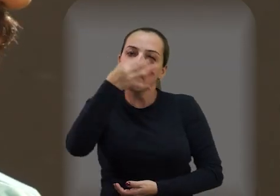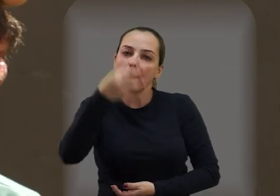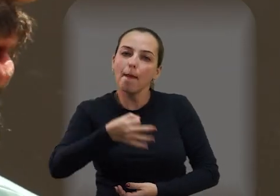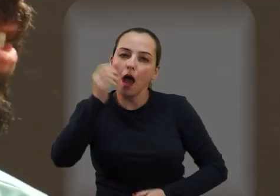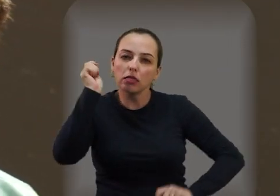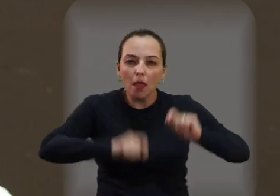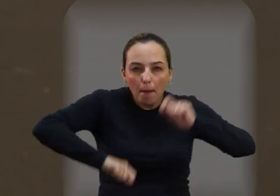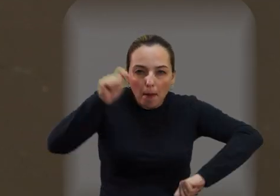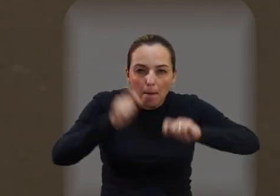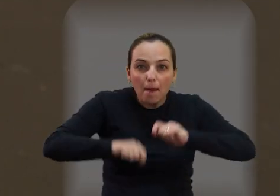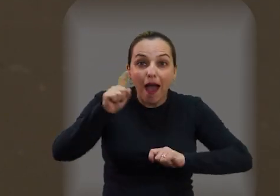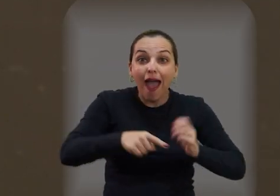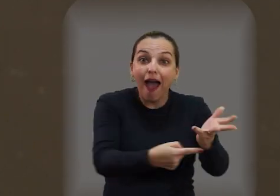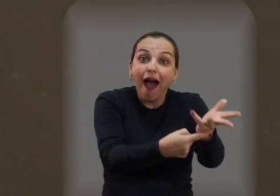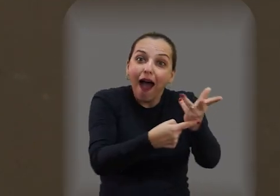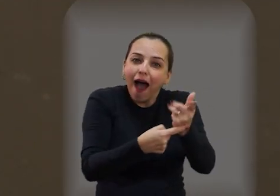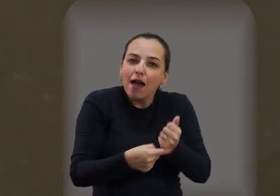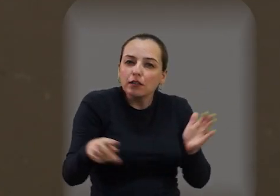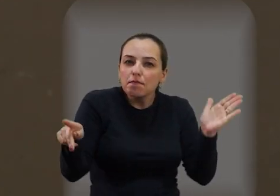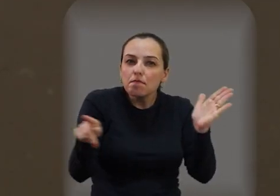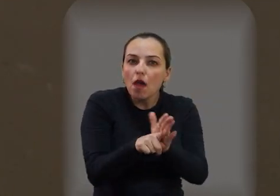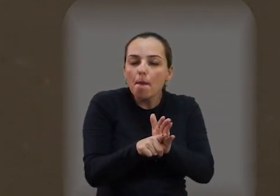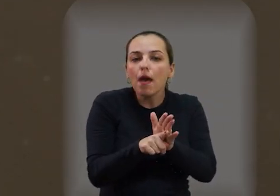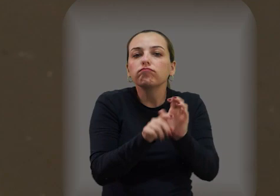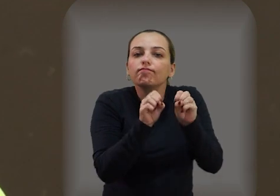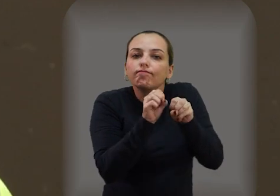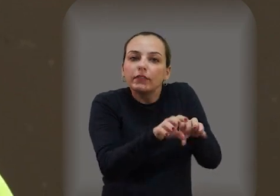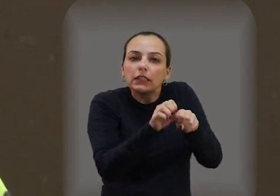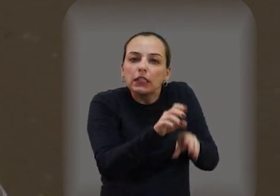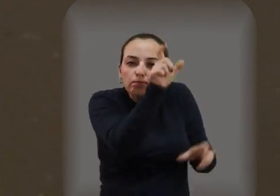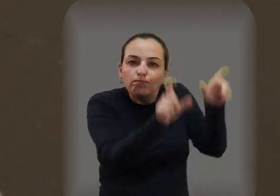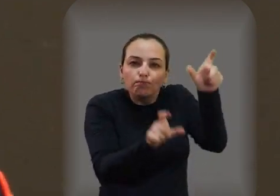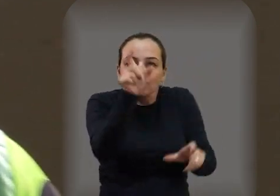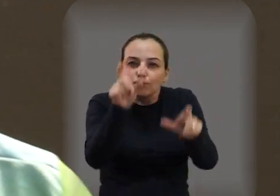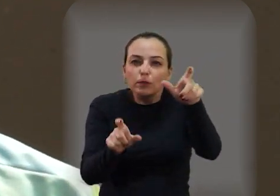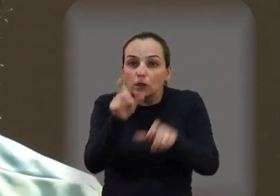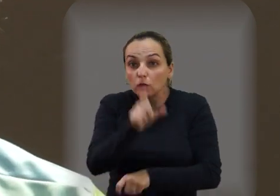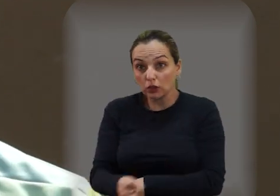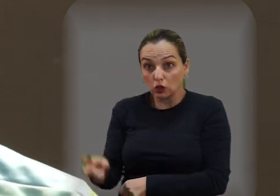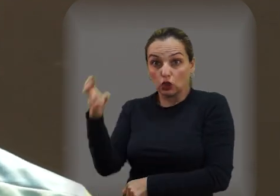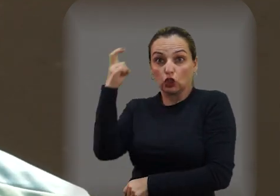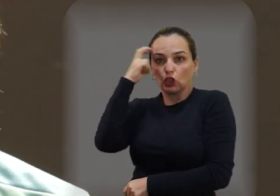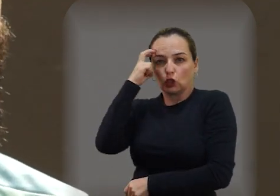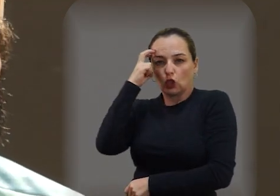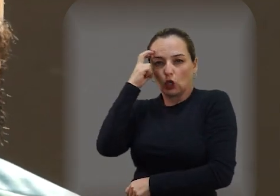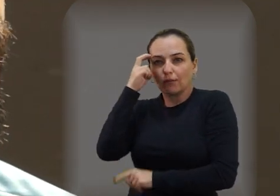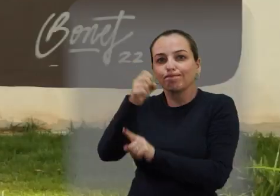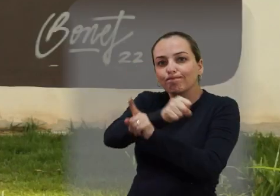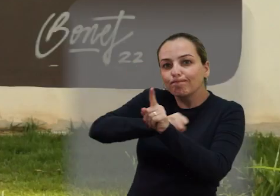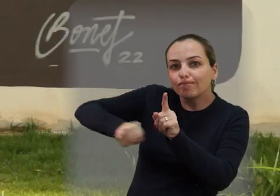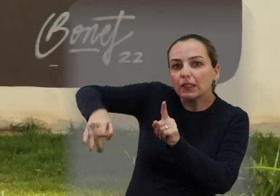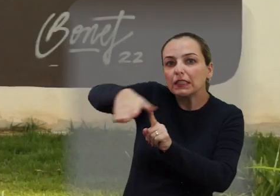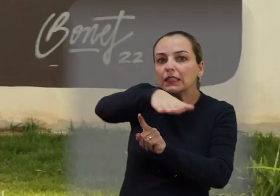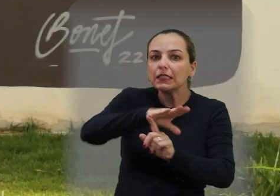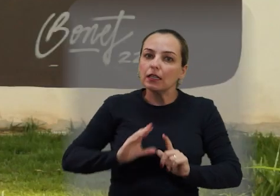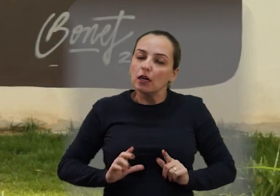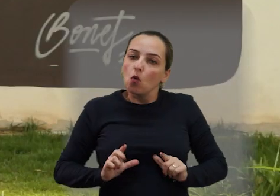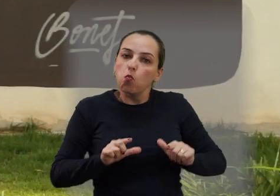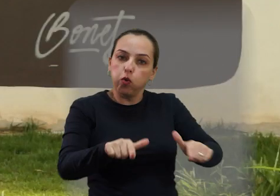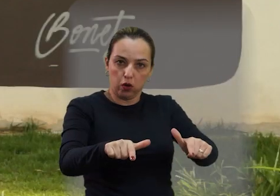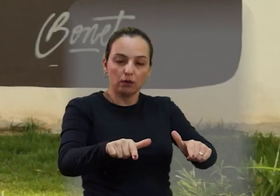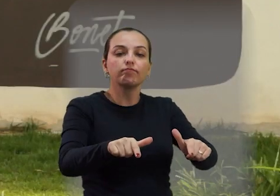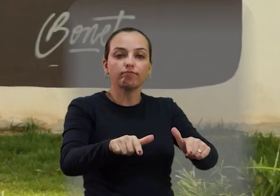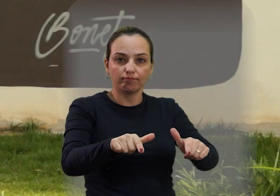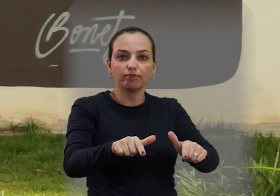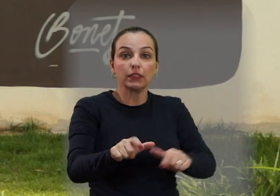O maracatu, assim, a gente entende que ele, quer dizer, eu entendo, né, que ele é uma manifestação